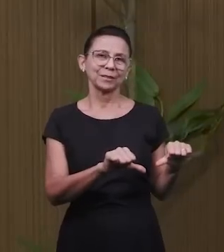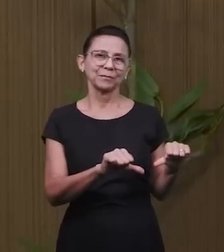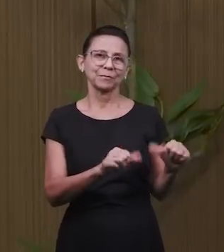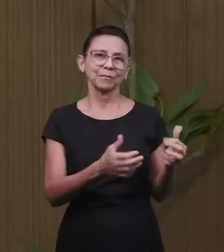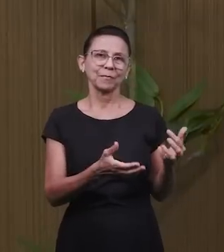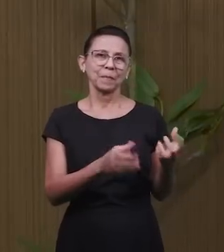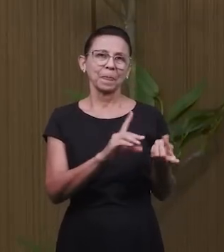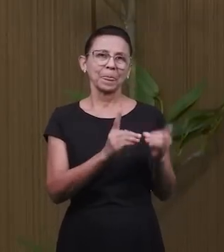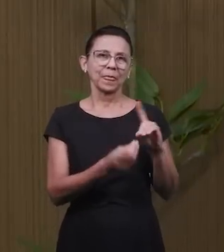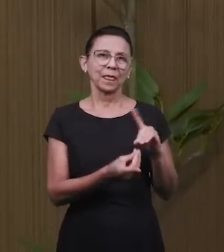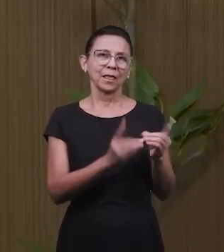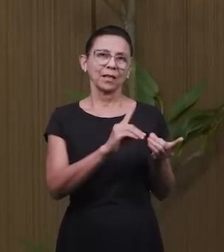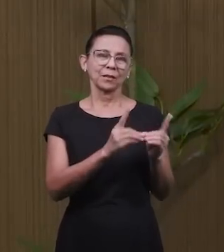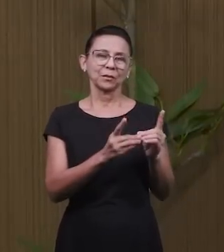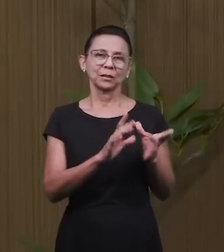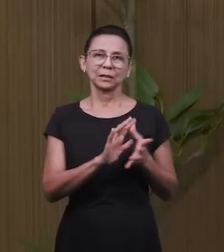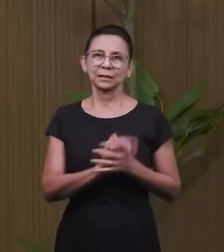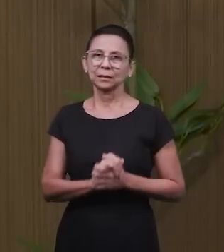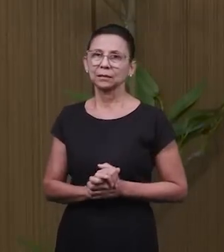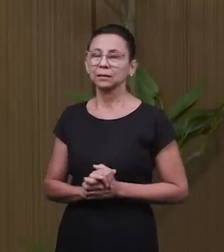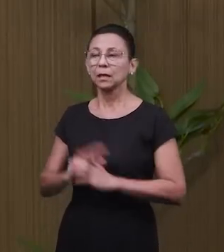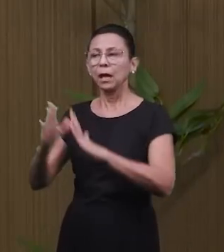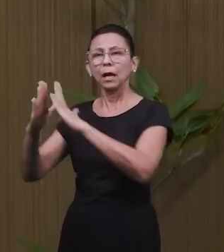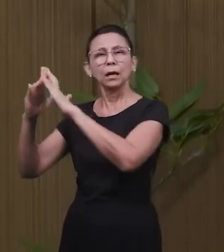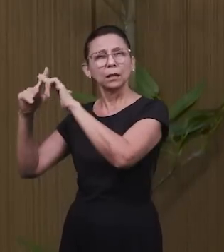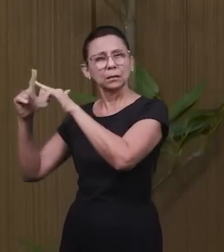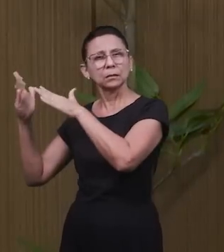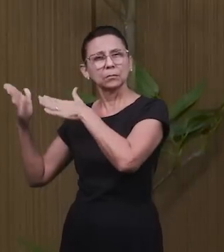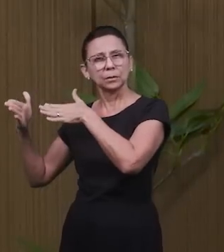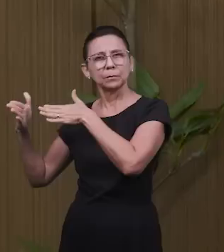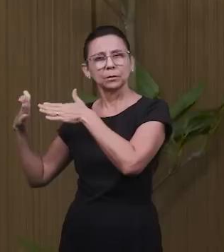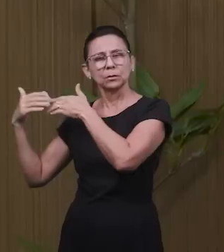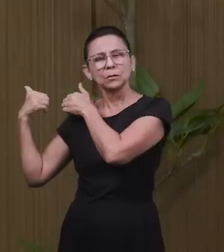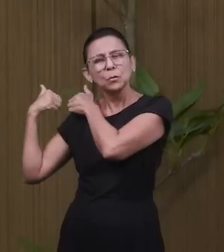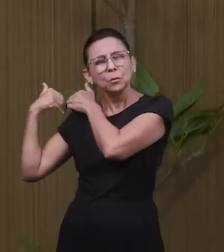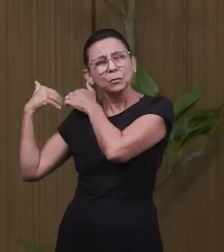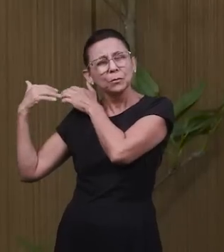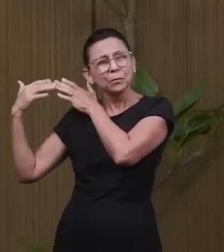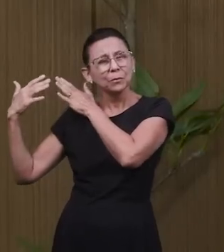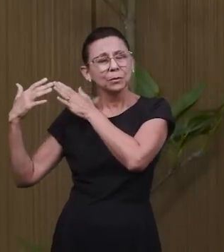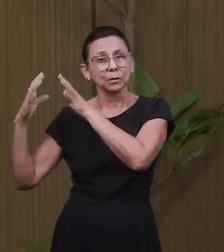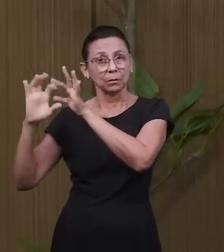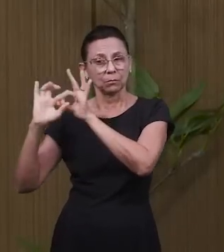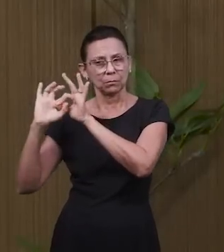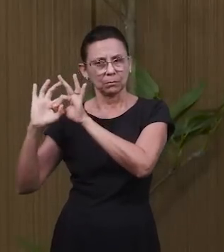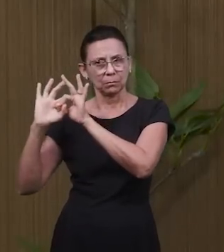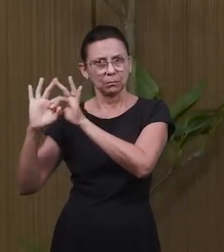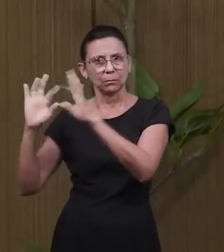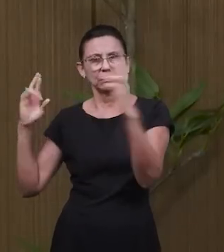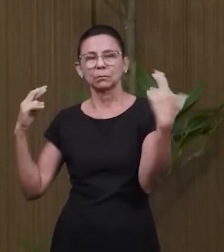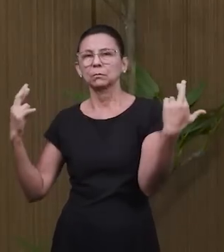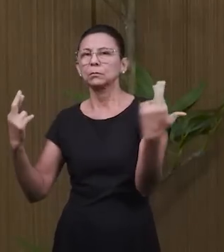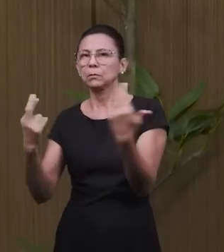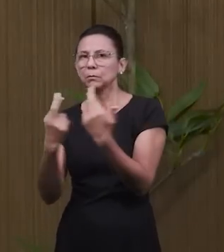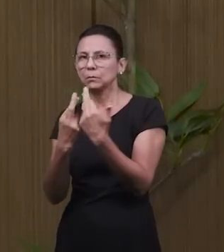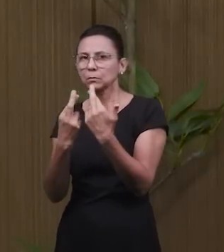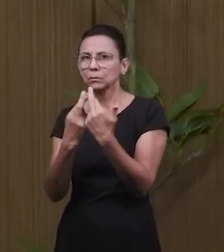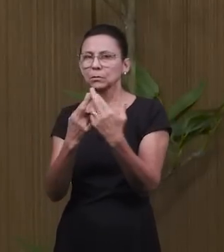permanecia na comunhão e unânimes, reunidos. A igreja estava reunida.